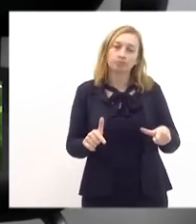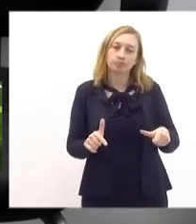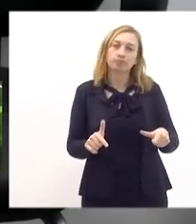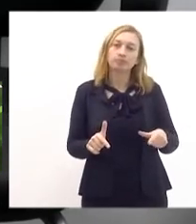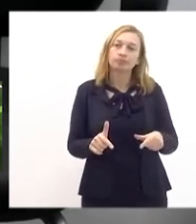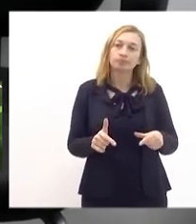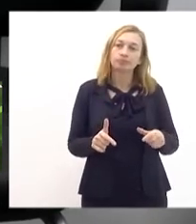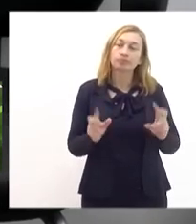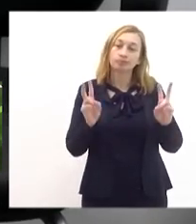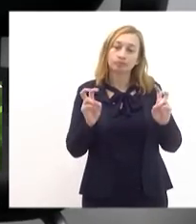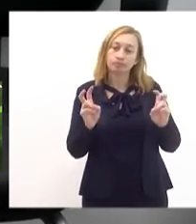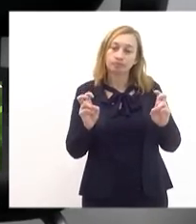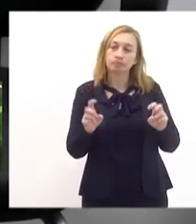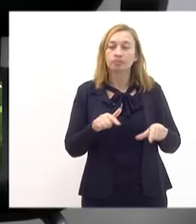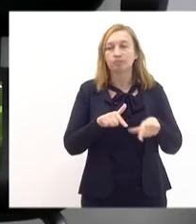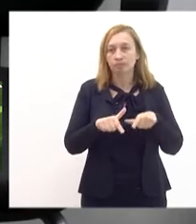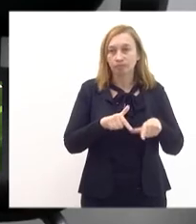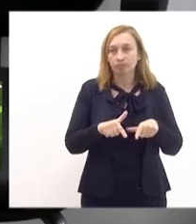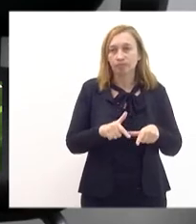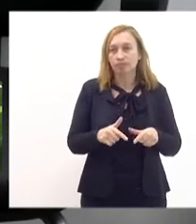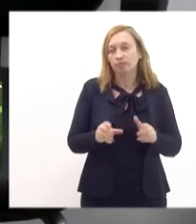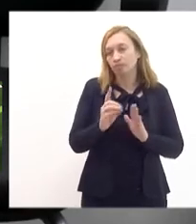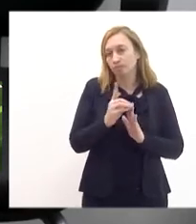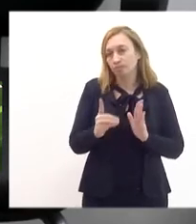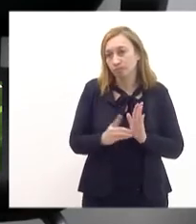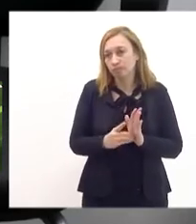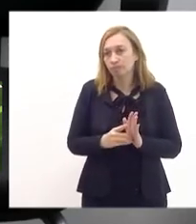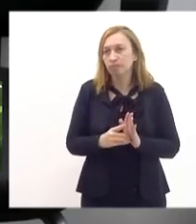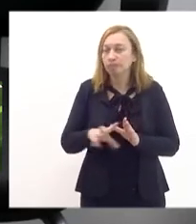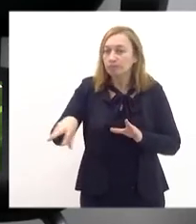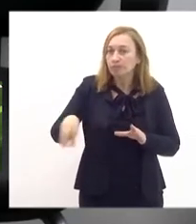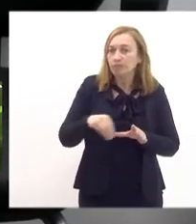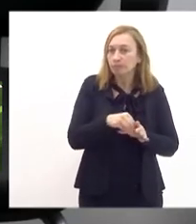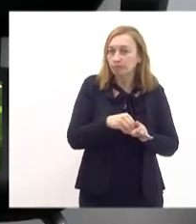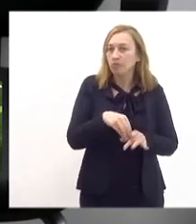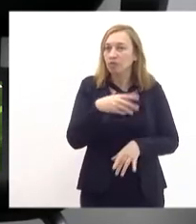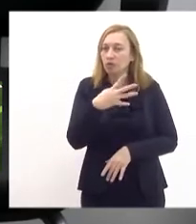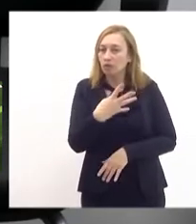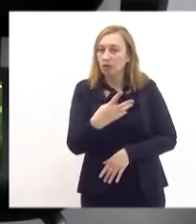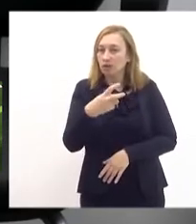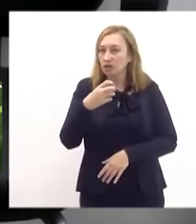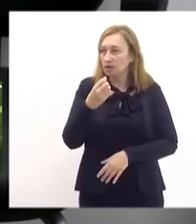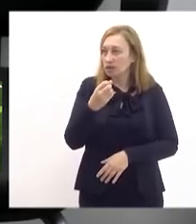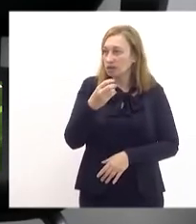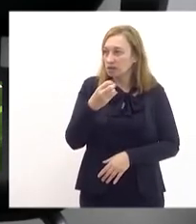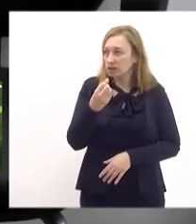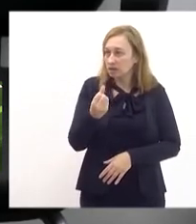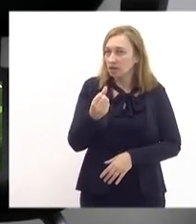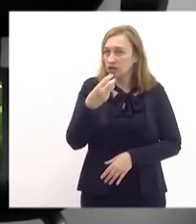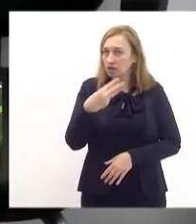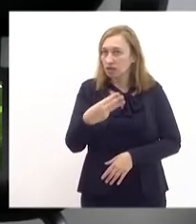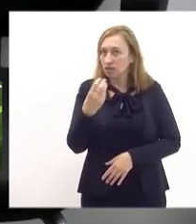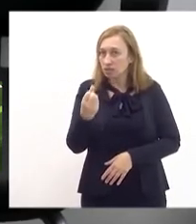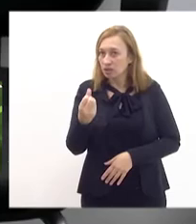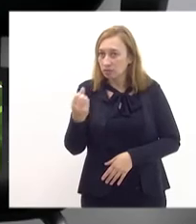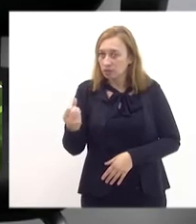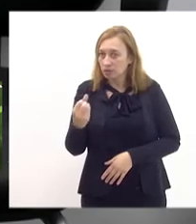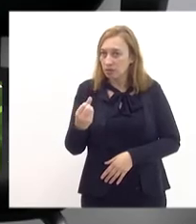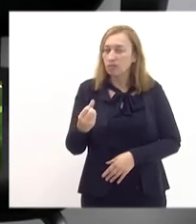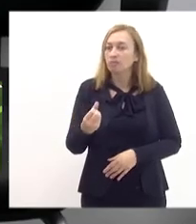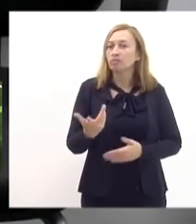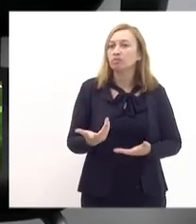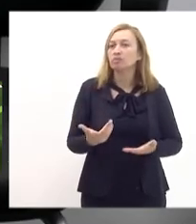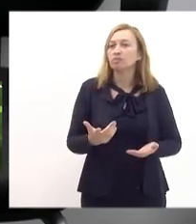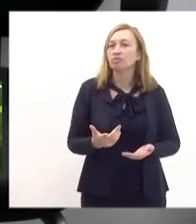sobre esse ponto. No decreto, nós inserimos, no 46.366, nós inserimos essa